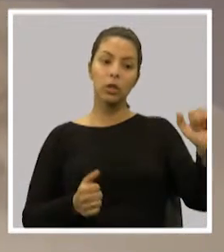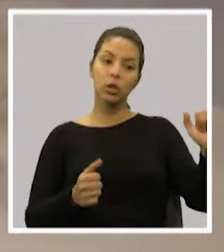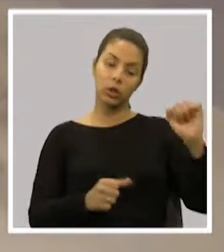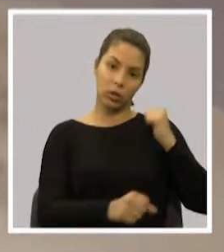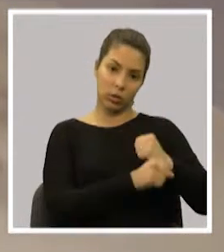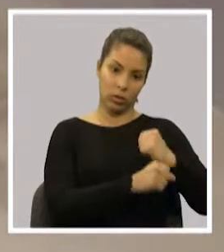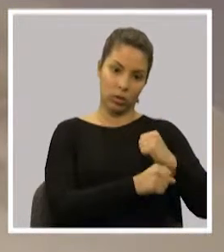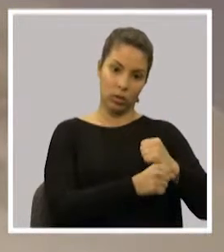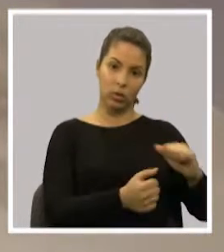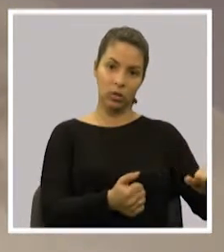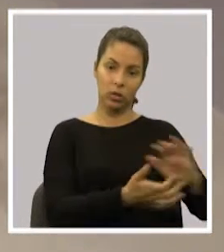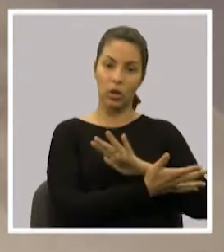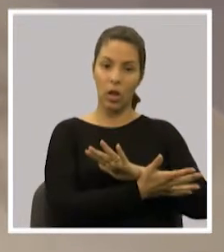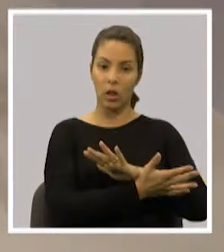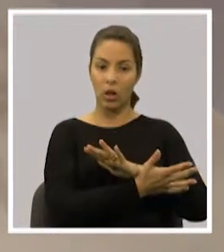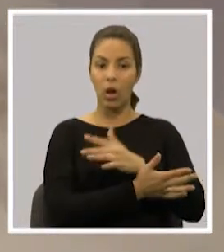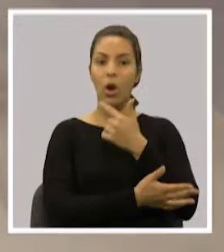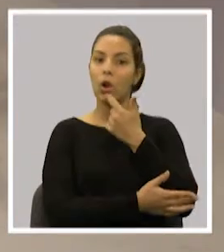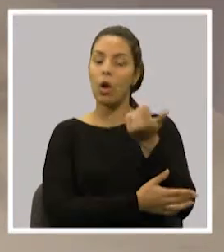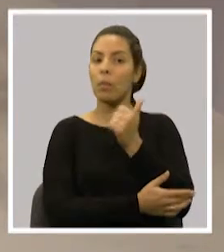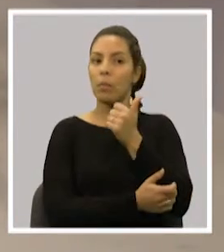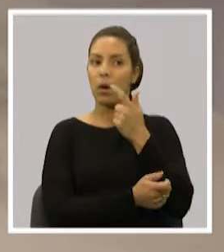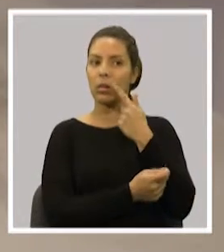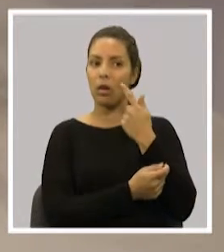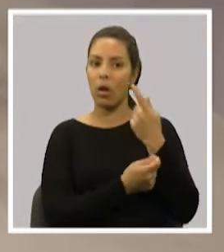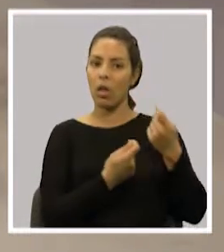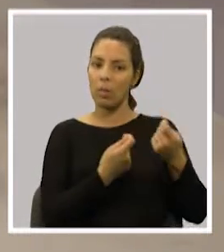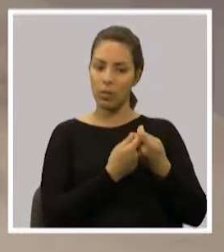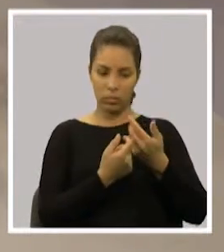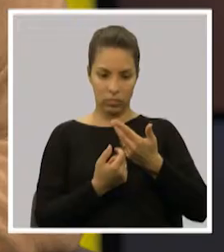do jornalismo não permite esse lado próximo?